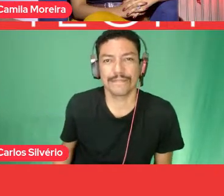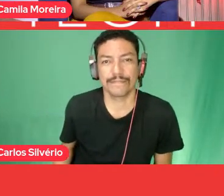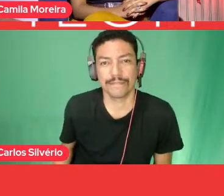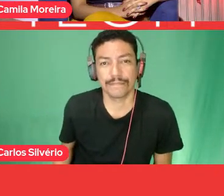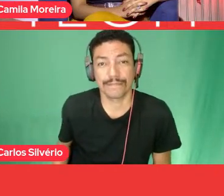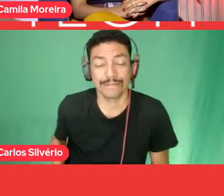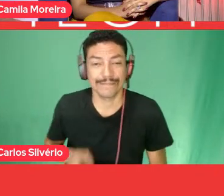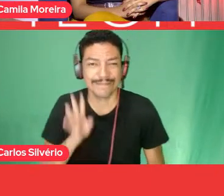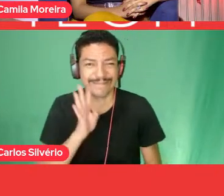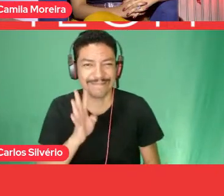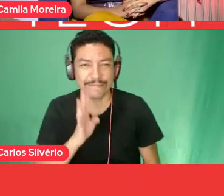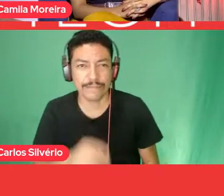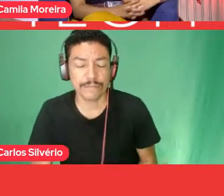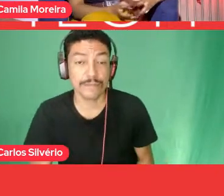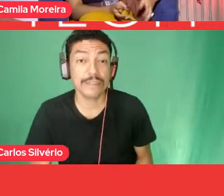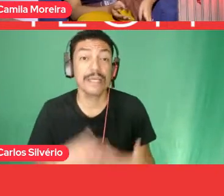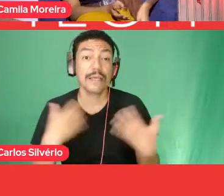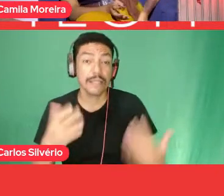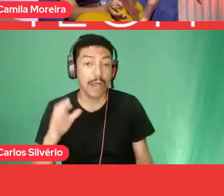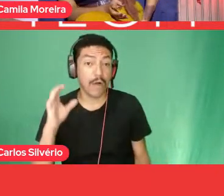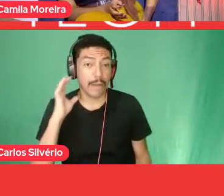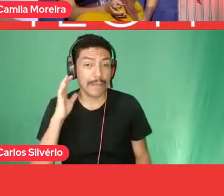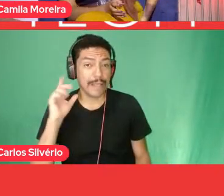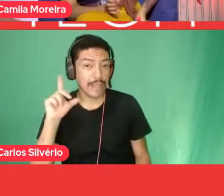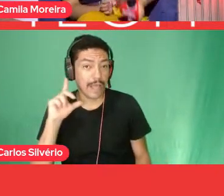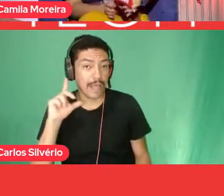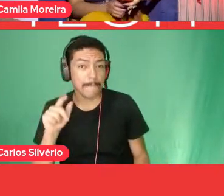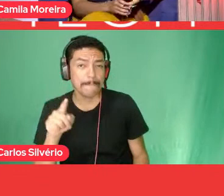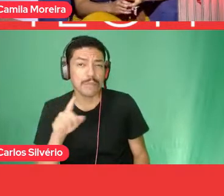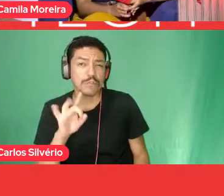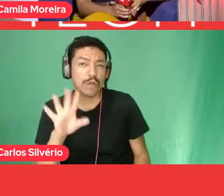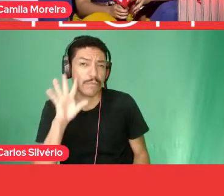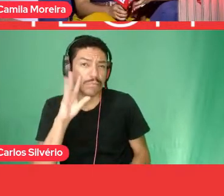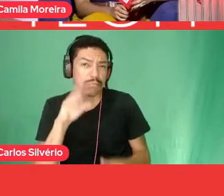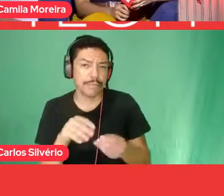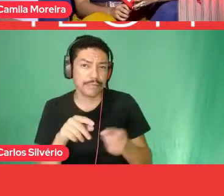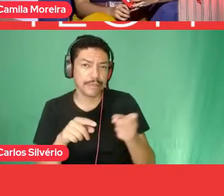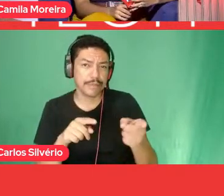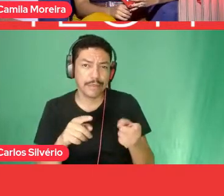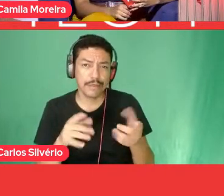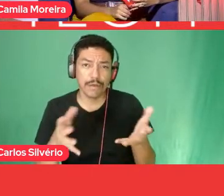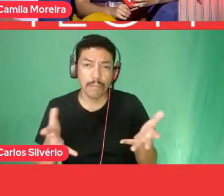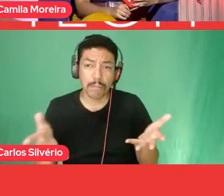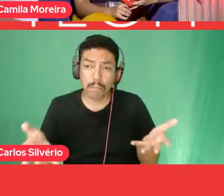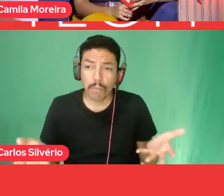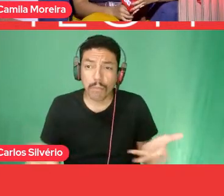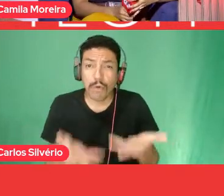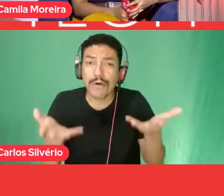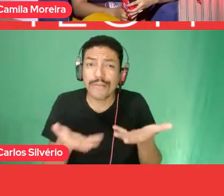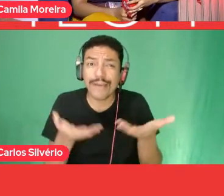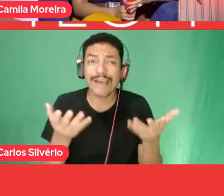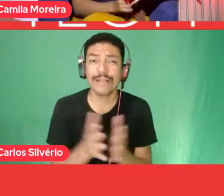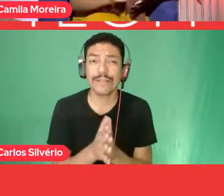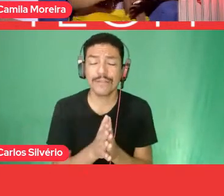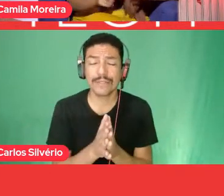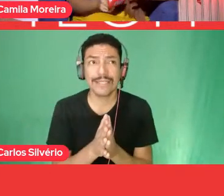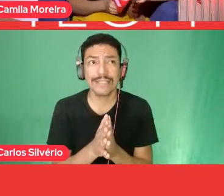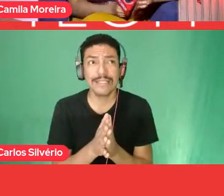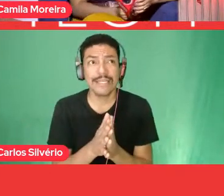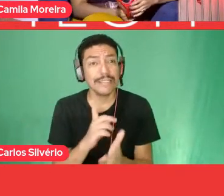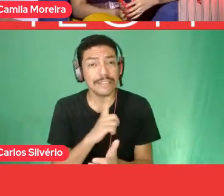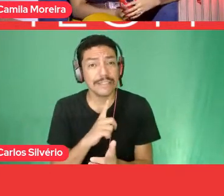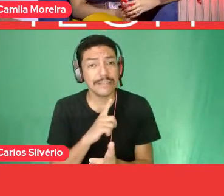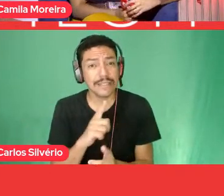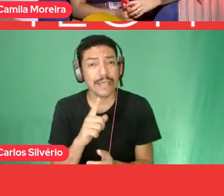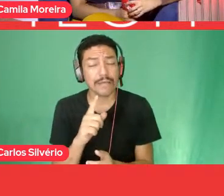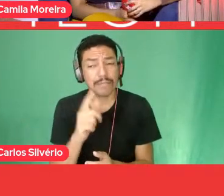Legal. Camila, então eu vou só tentar fechar aqui, promovendo aí, né, se a gente tiver pessoas aqui perguntando,